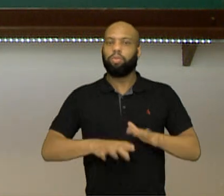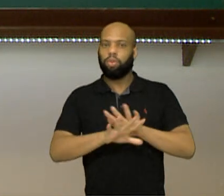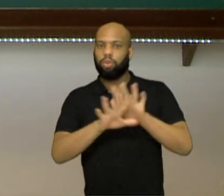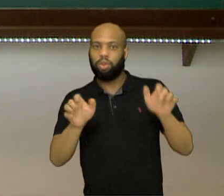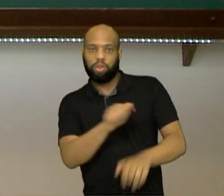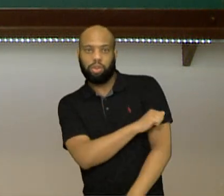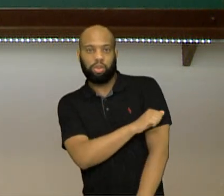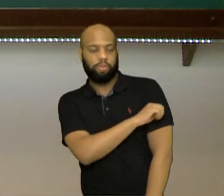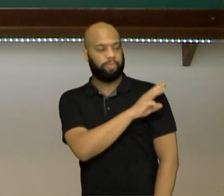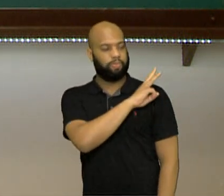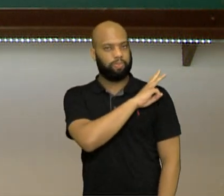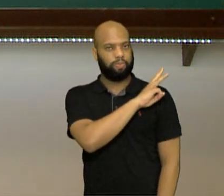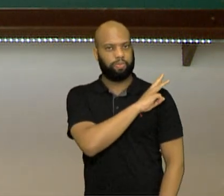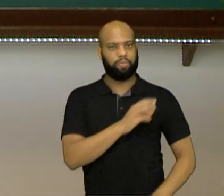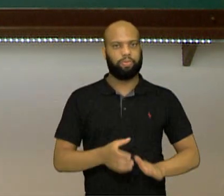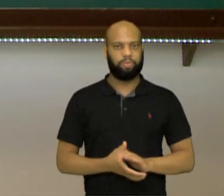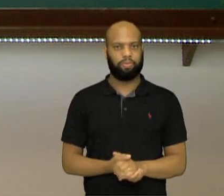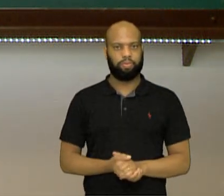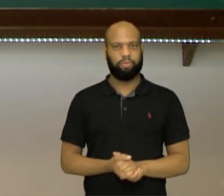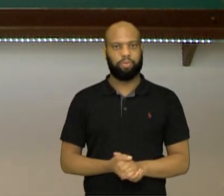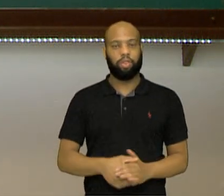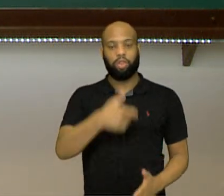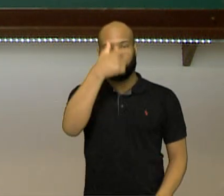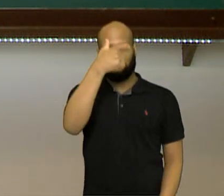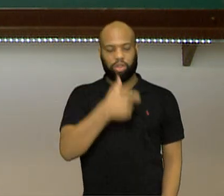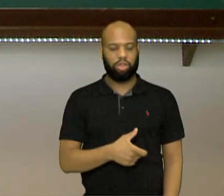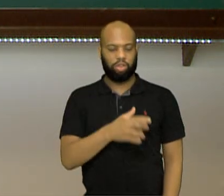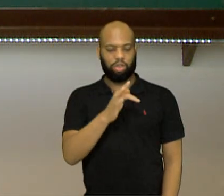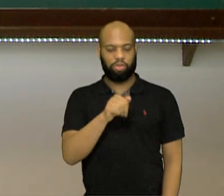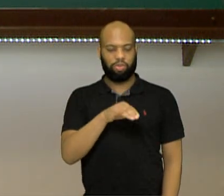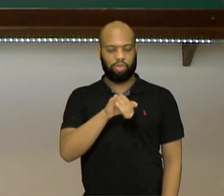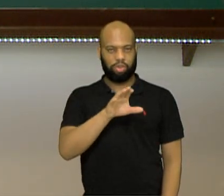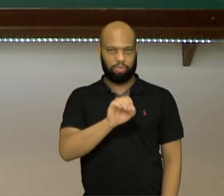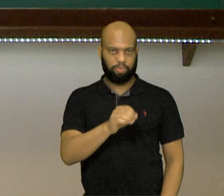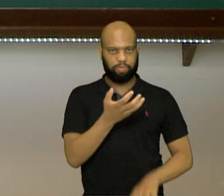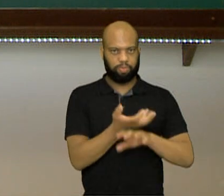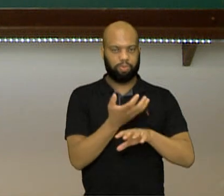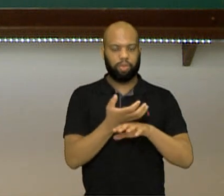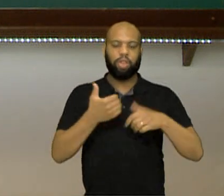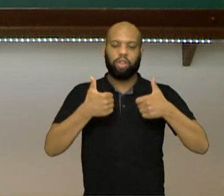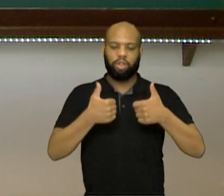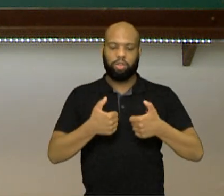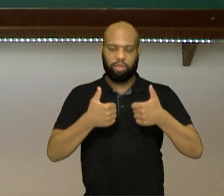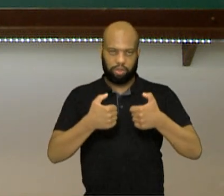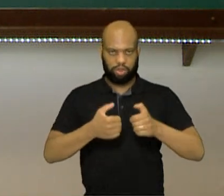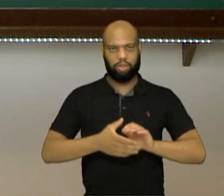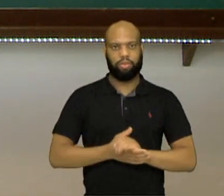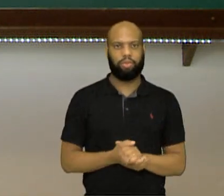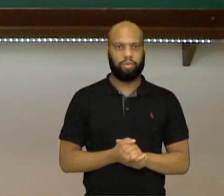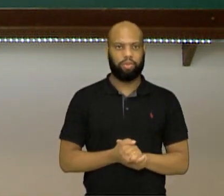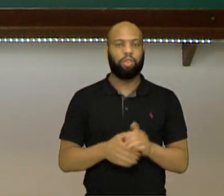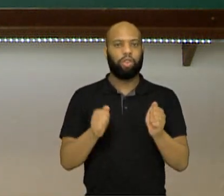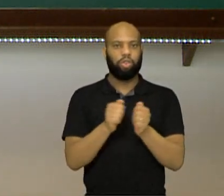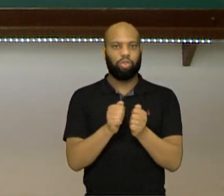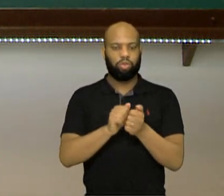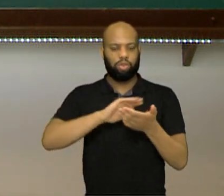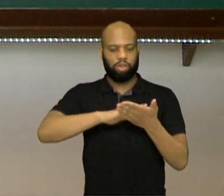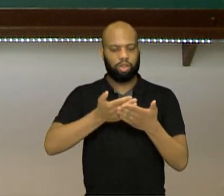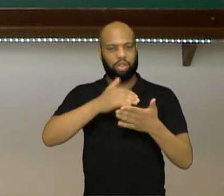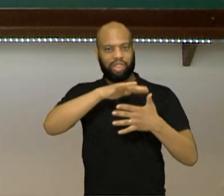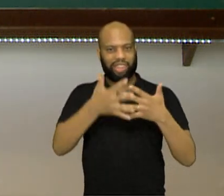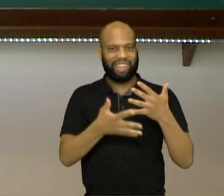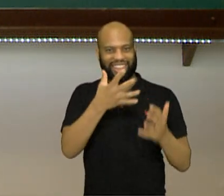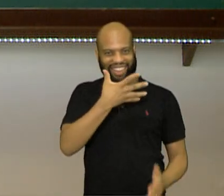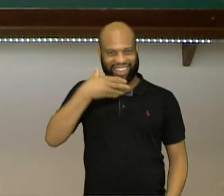Olá, estudantes da terceira série. Aqui é o professor Fábio Luiz de Souza, disciplina de Física da terceira série. Aqui ao lado, o